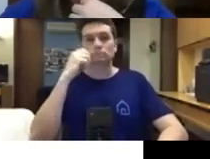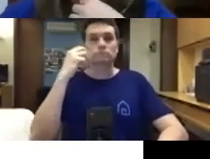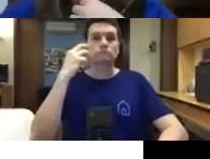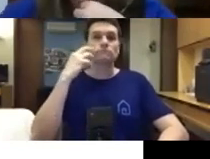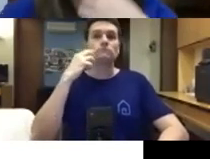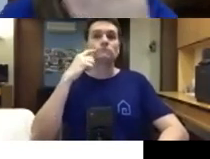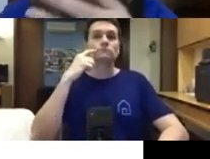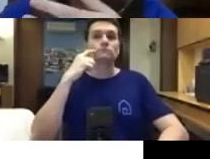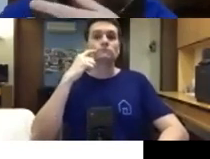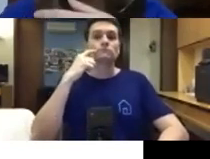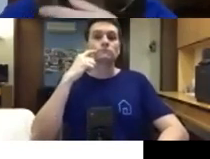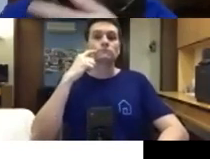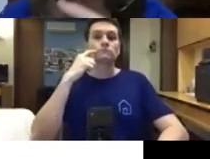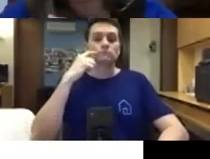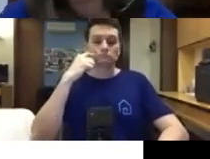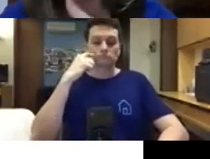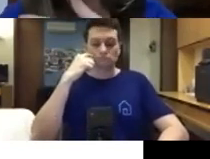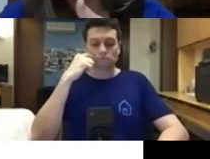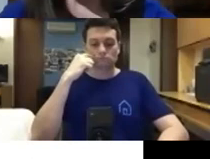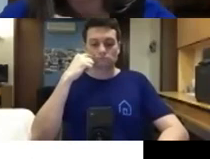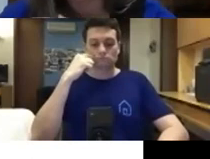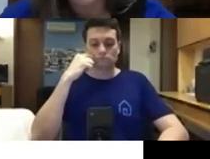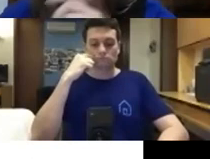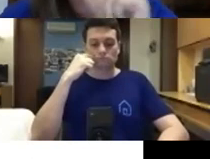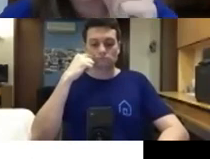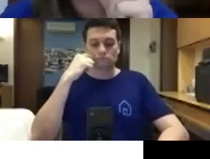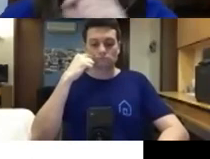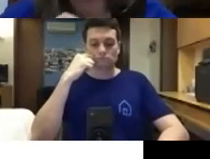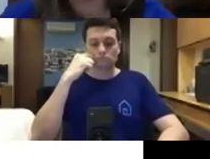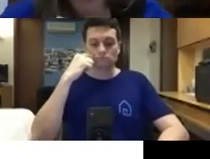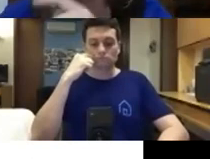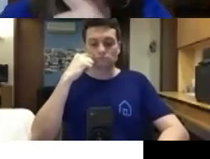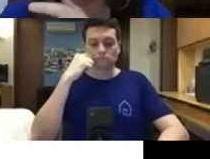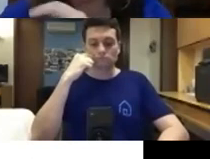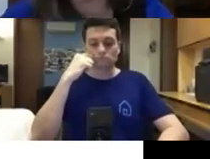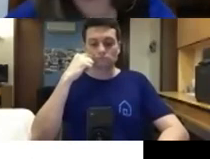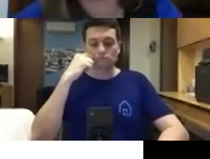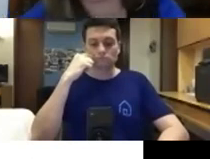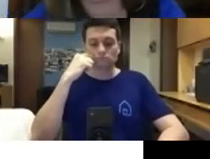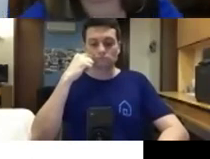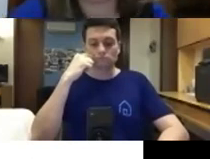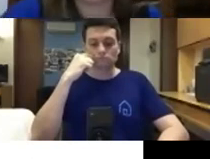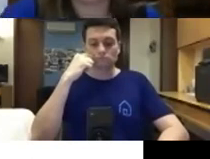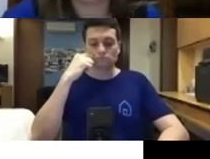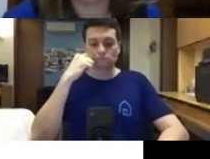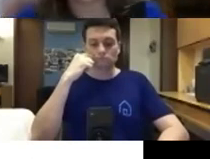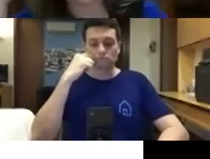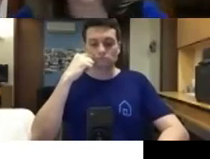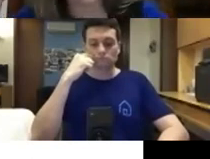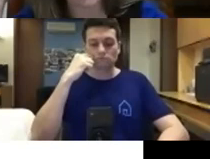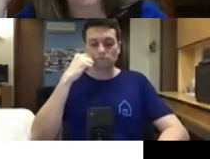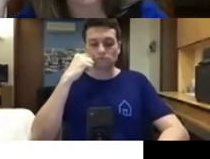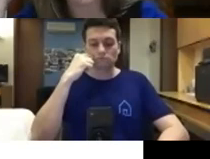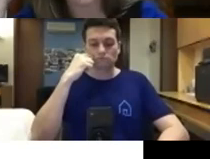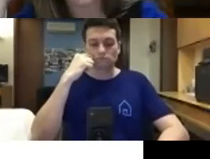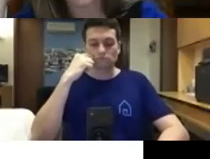então, condenando aí um elemento todo que, na verdade, está só com uma faixa mais degradada do que outra. Então, esse é um cuidado